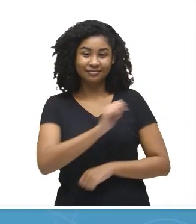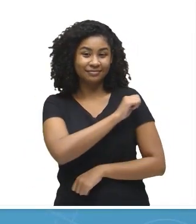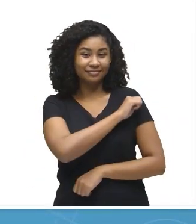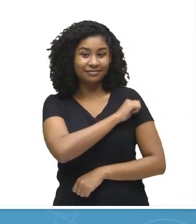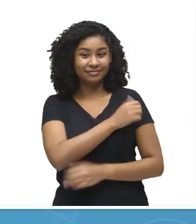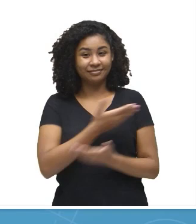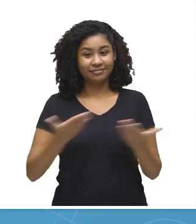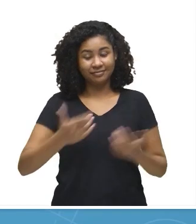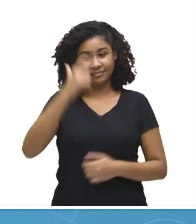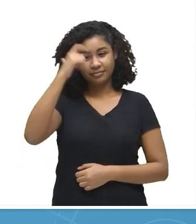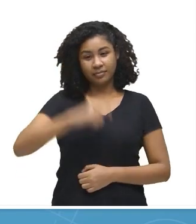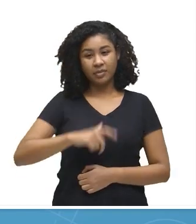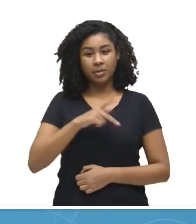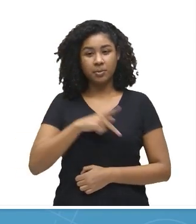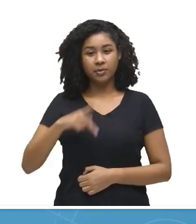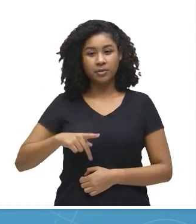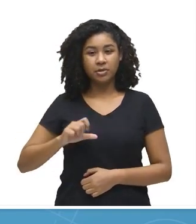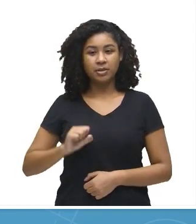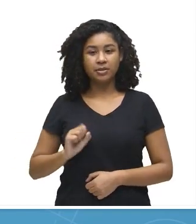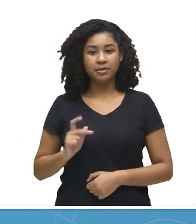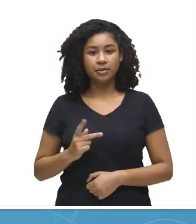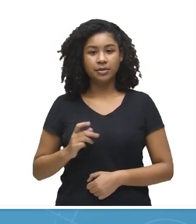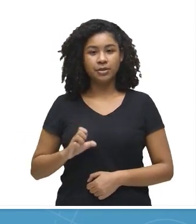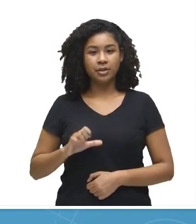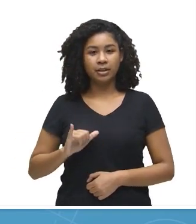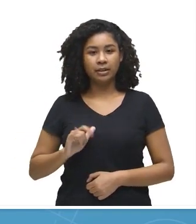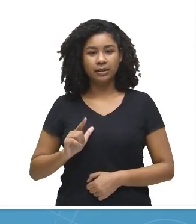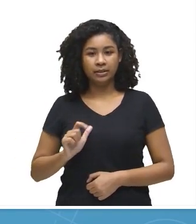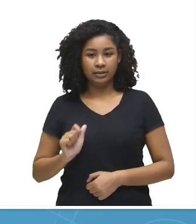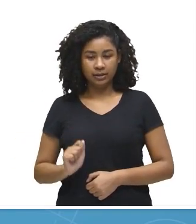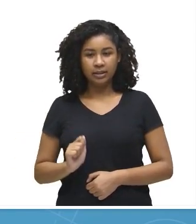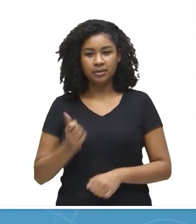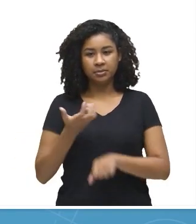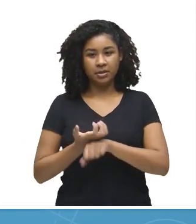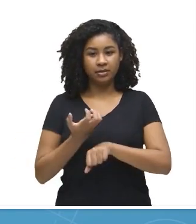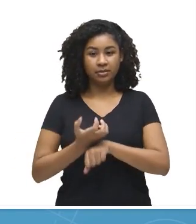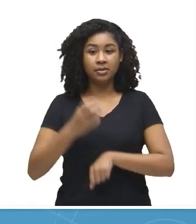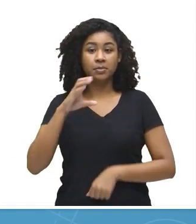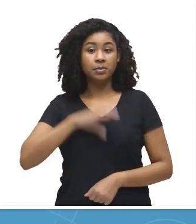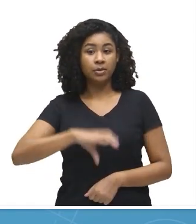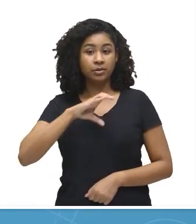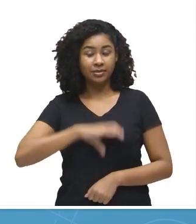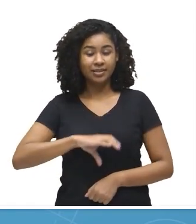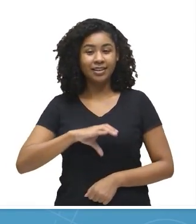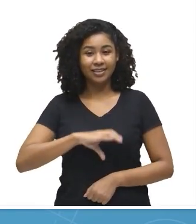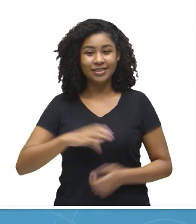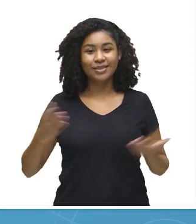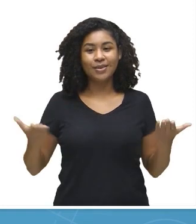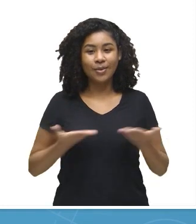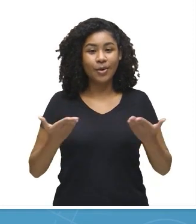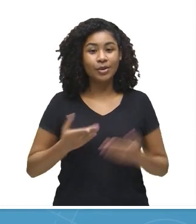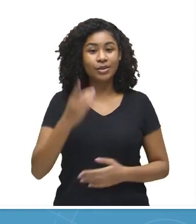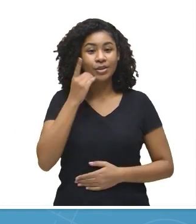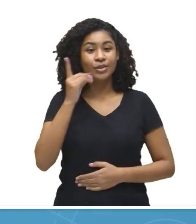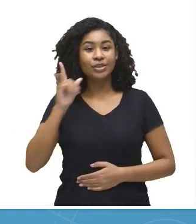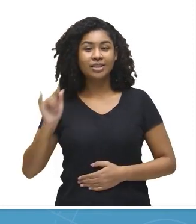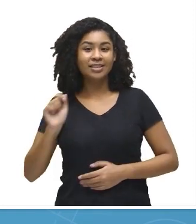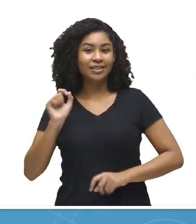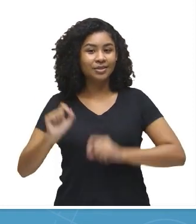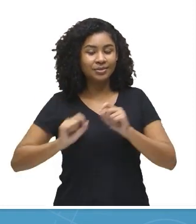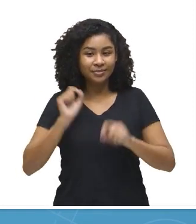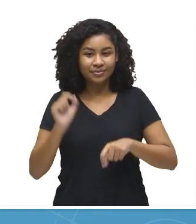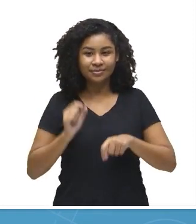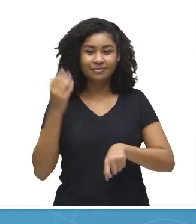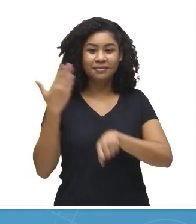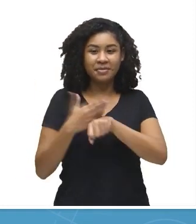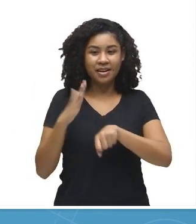sou a professora Sheila Rodrigues, do componente de Língua Portuguesa, e hoje é o dia do nosso praticando. Hoje é o